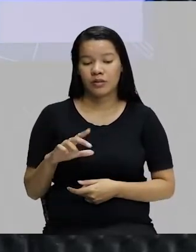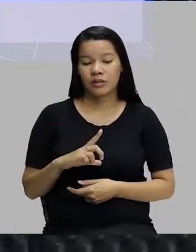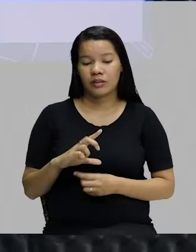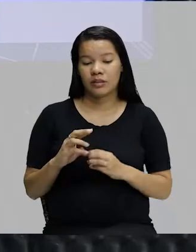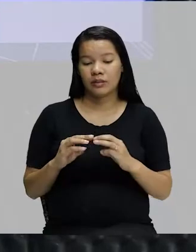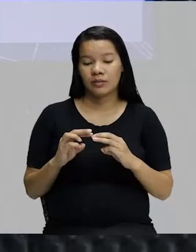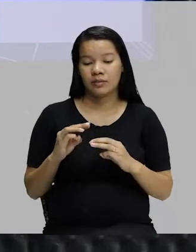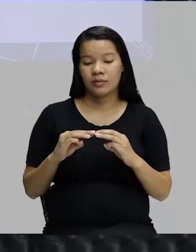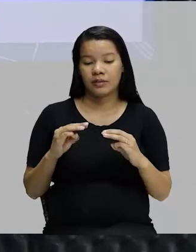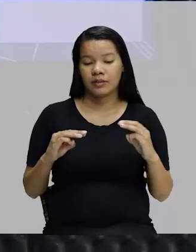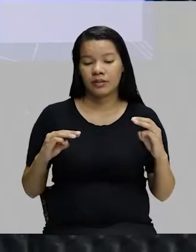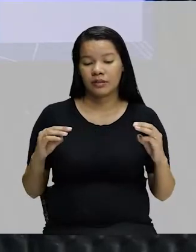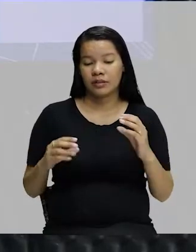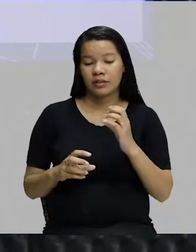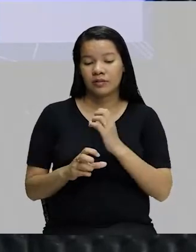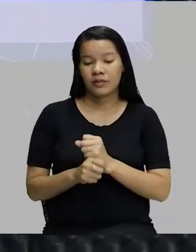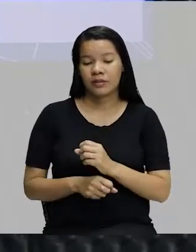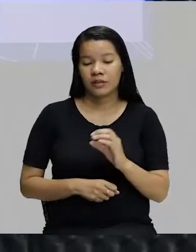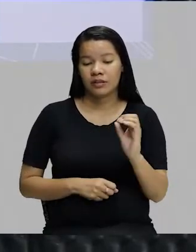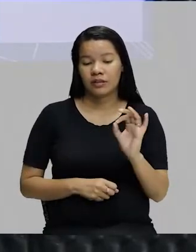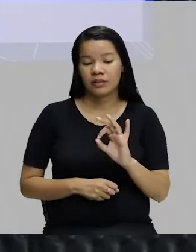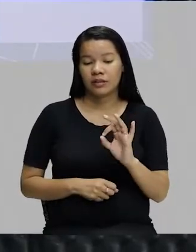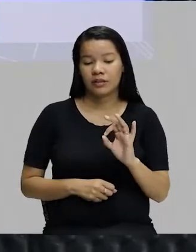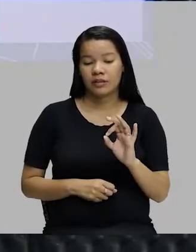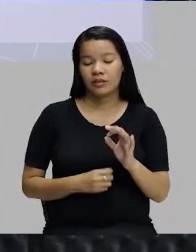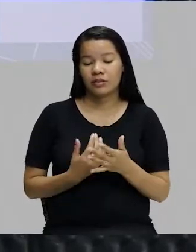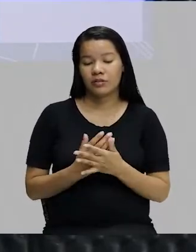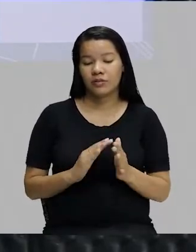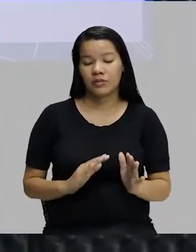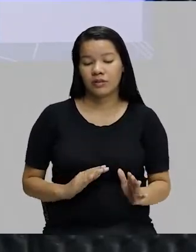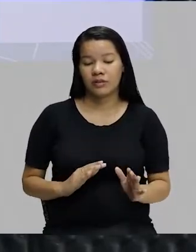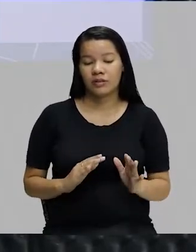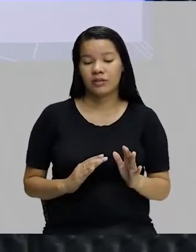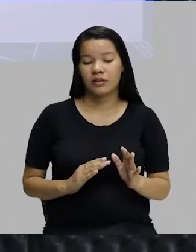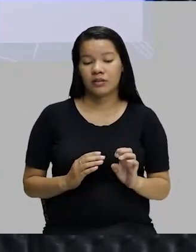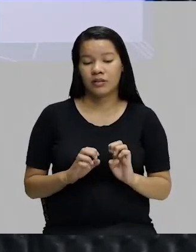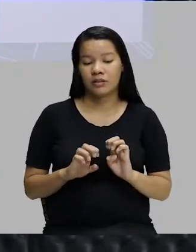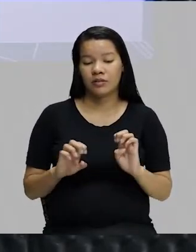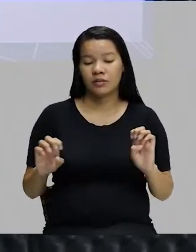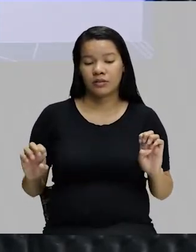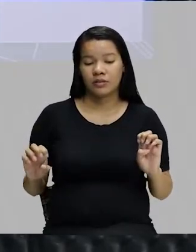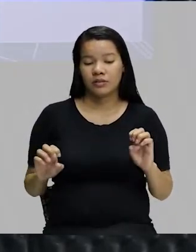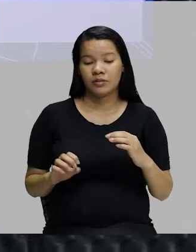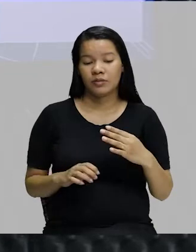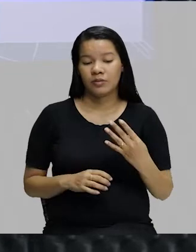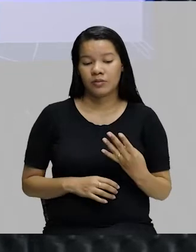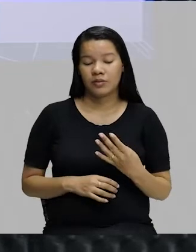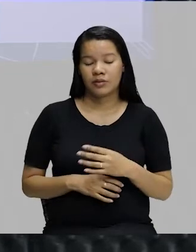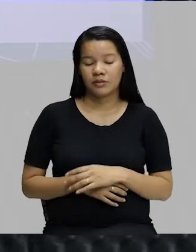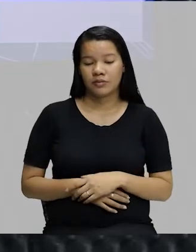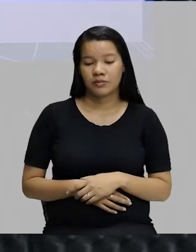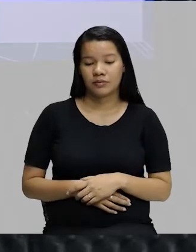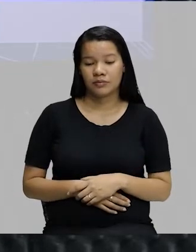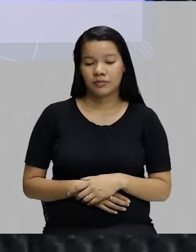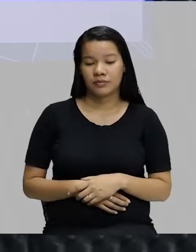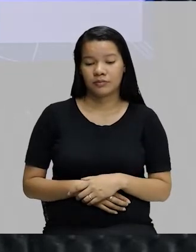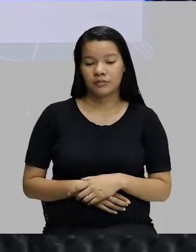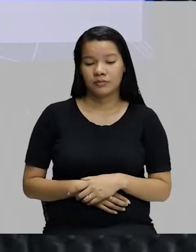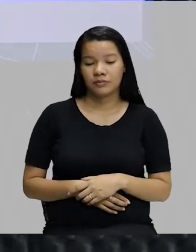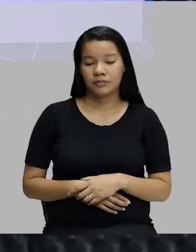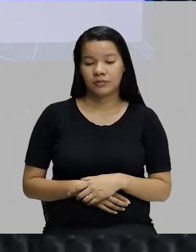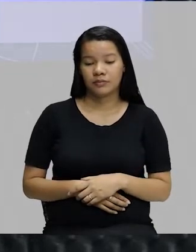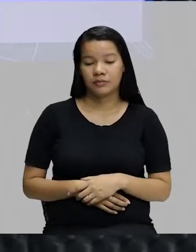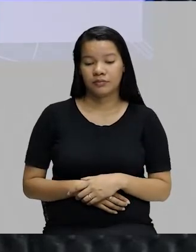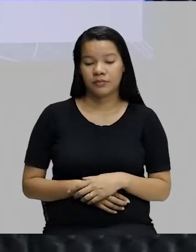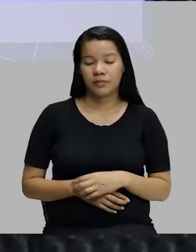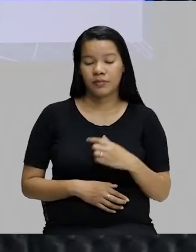zero. E por fim, no item 4, na equação 4, né, o hidrogênio se transformando em hélio. Tudo bem? Eu vou